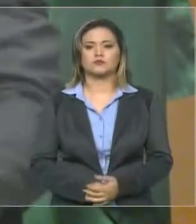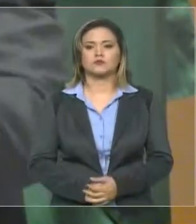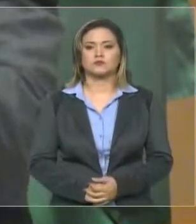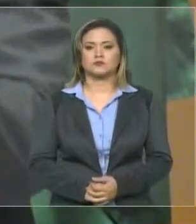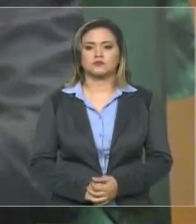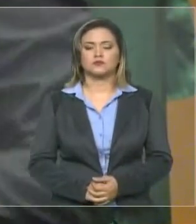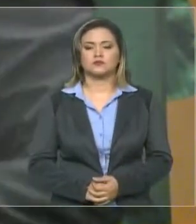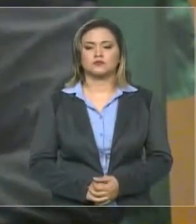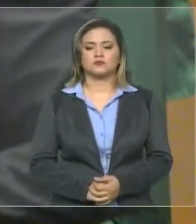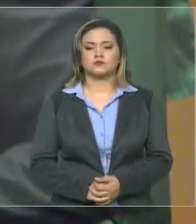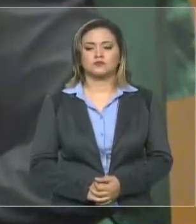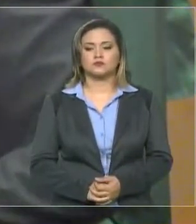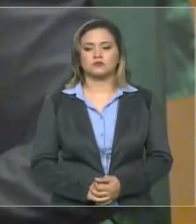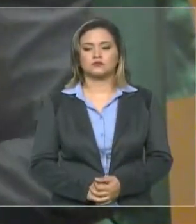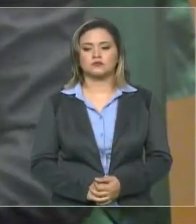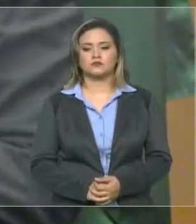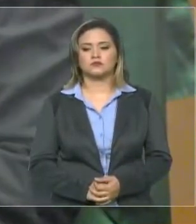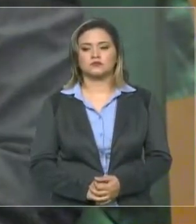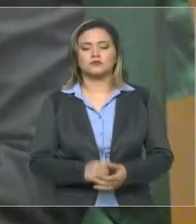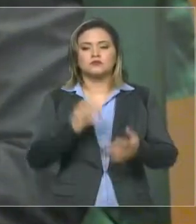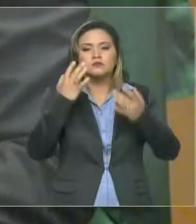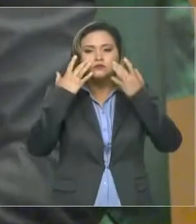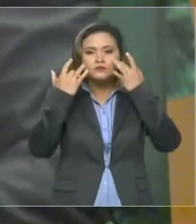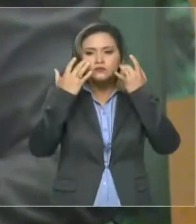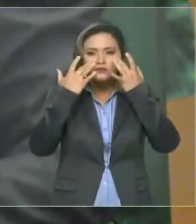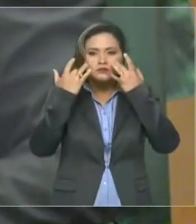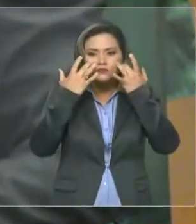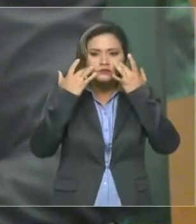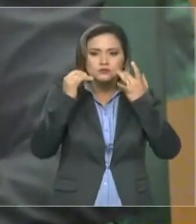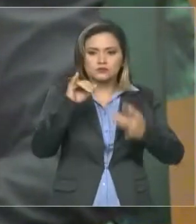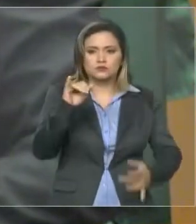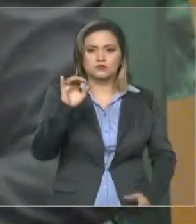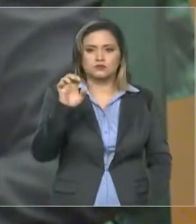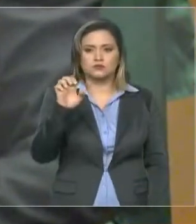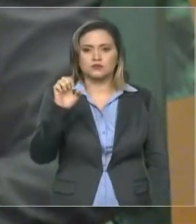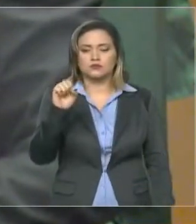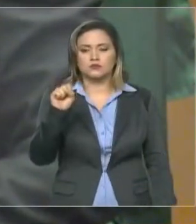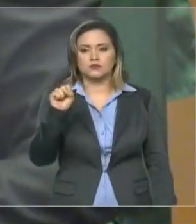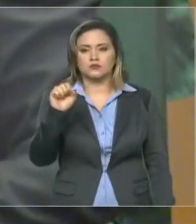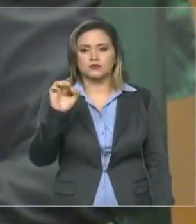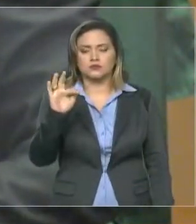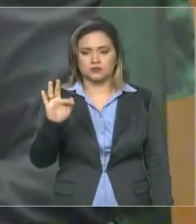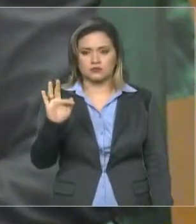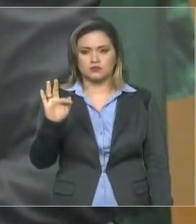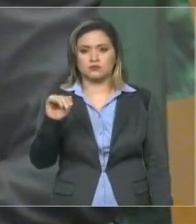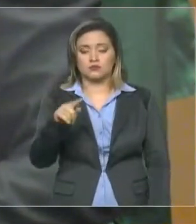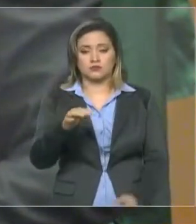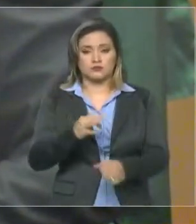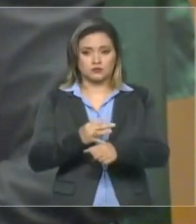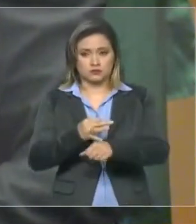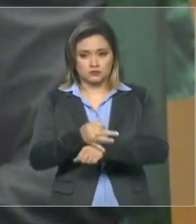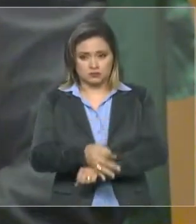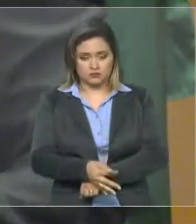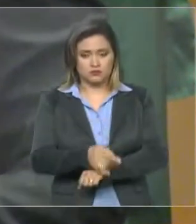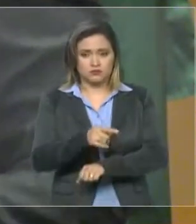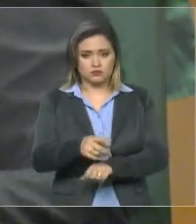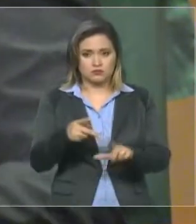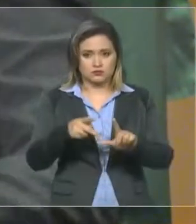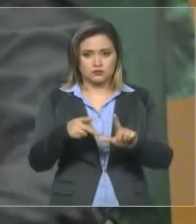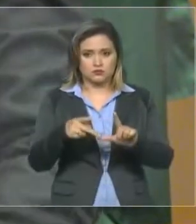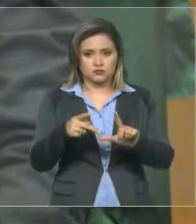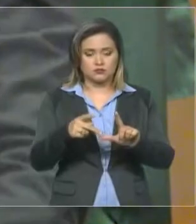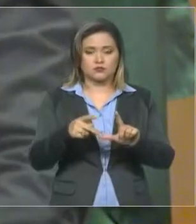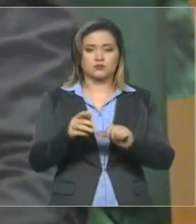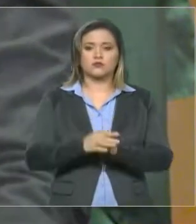o teatro da IESF, da faculdade do Instituto lá de Passo do Lumiar, e quando a